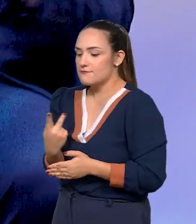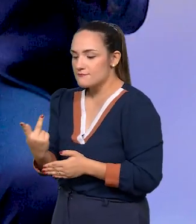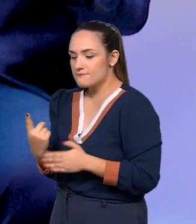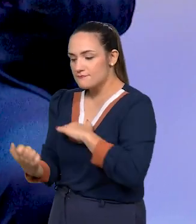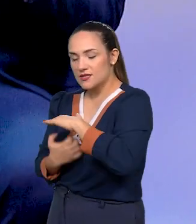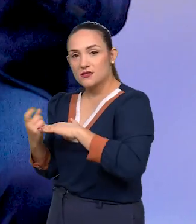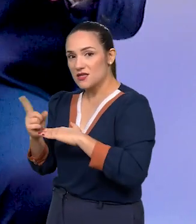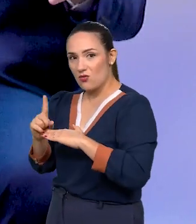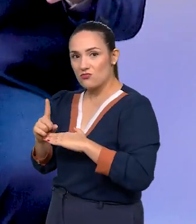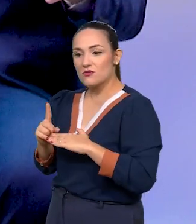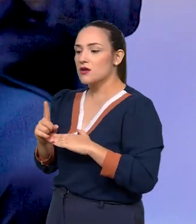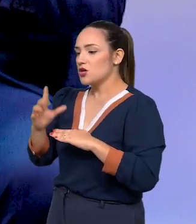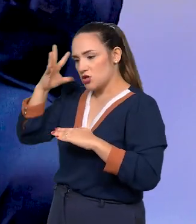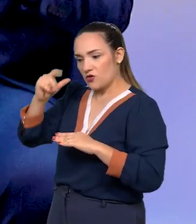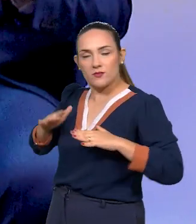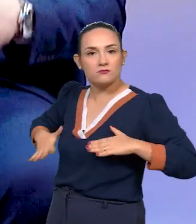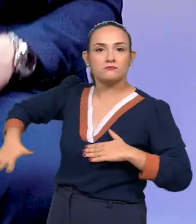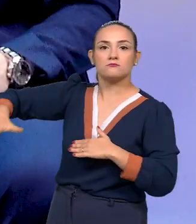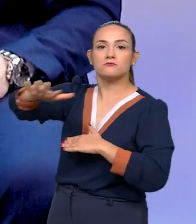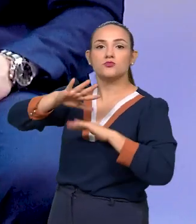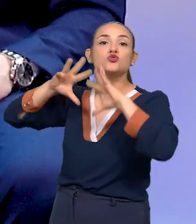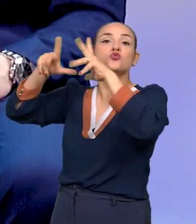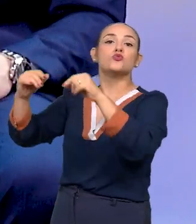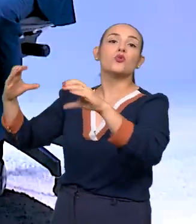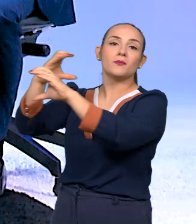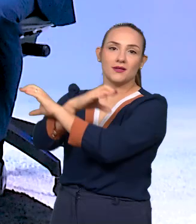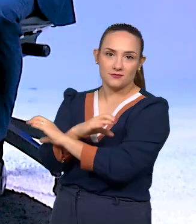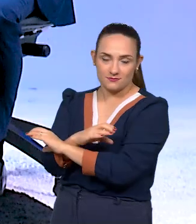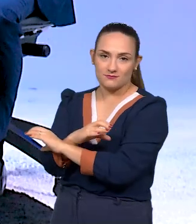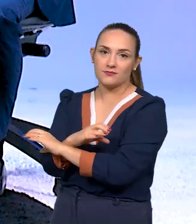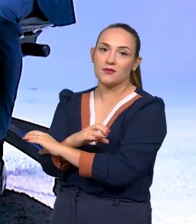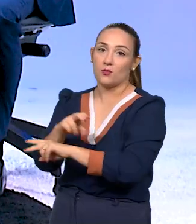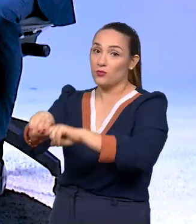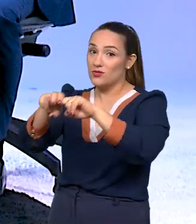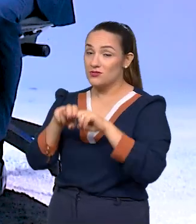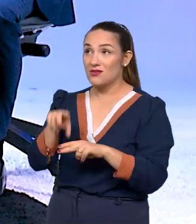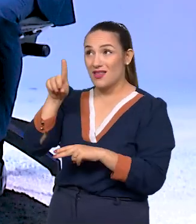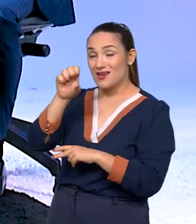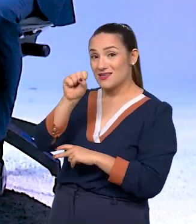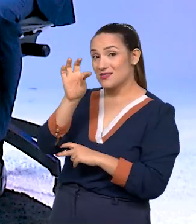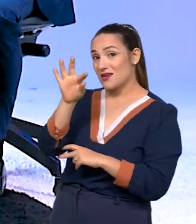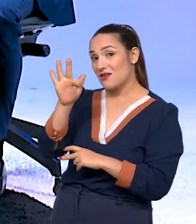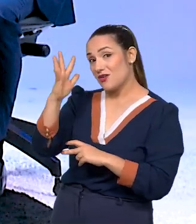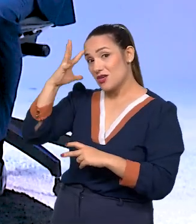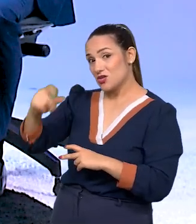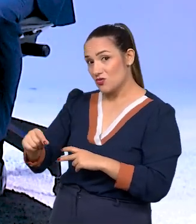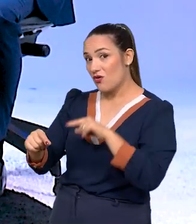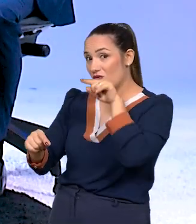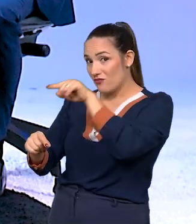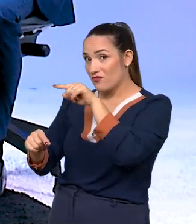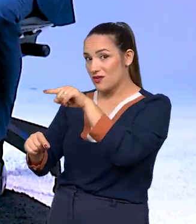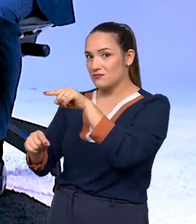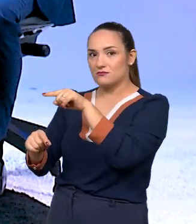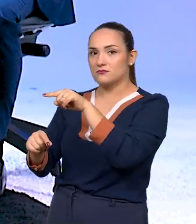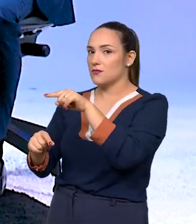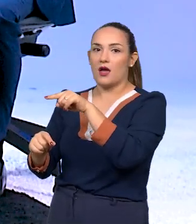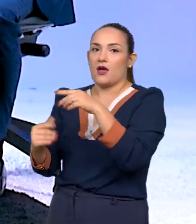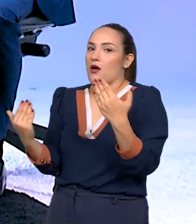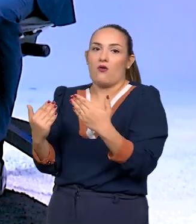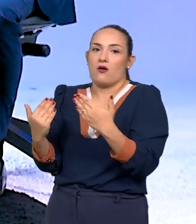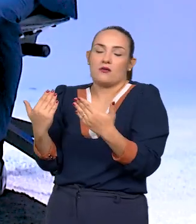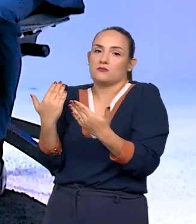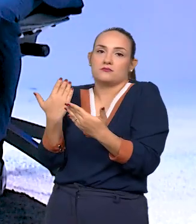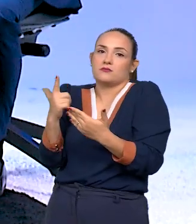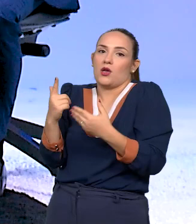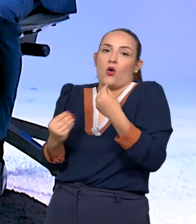A decisão é erga omnes. Vale para todo. Porque quando se discute no STF em controle concentrado, você está